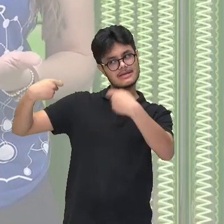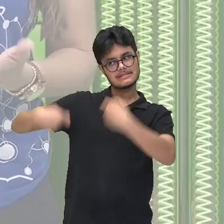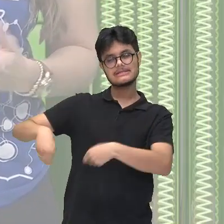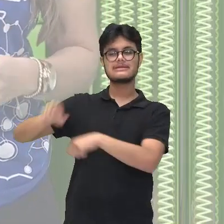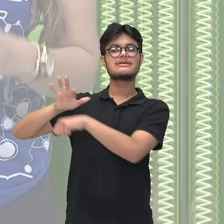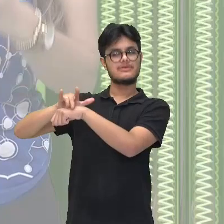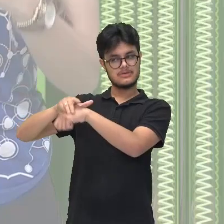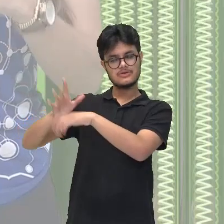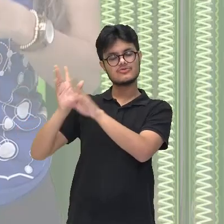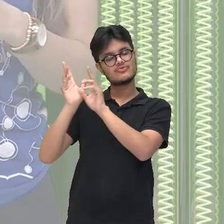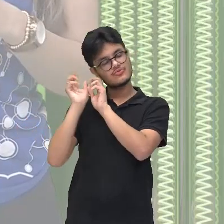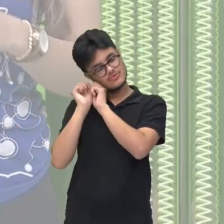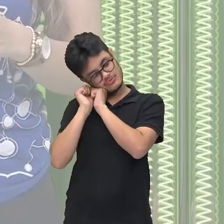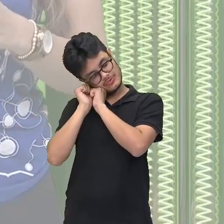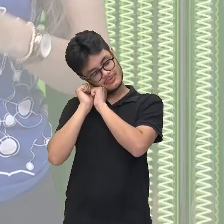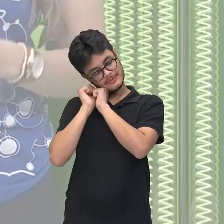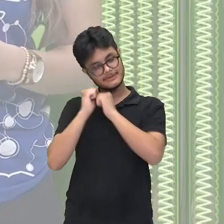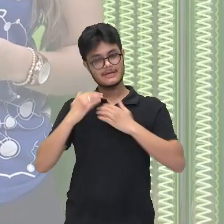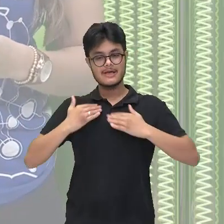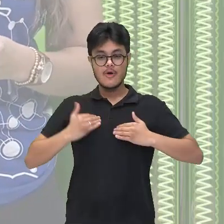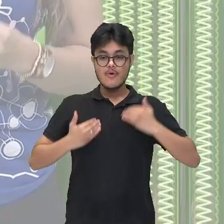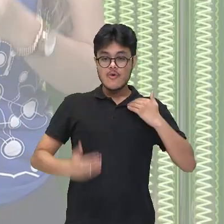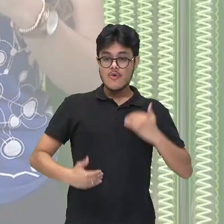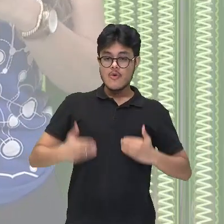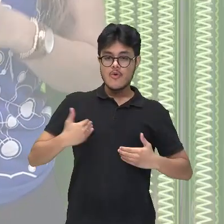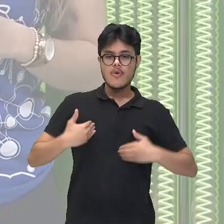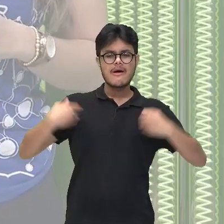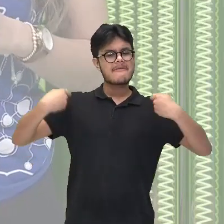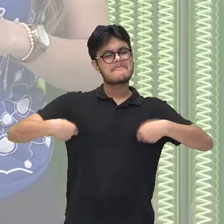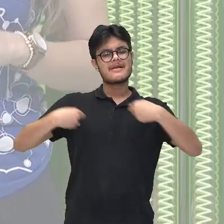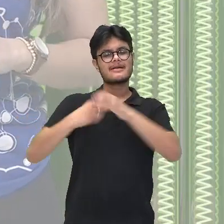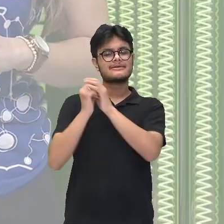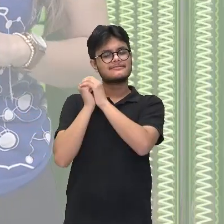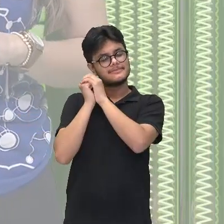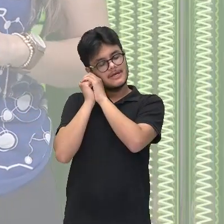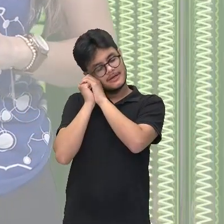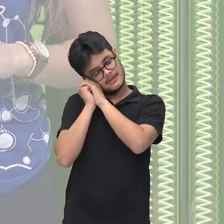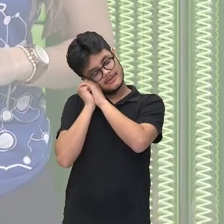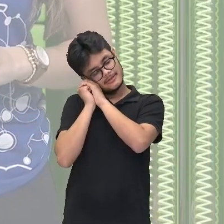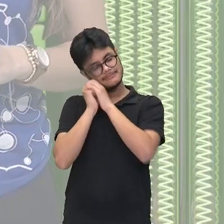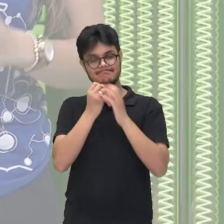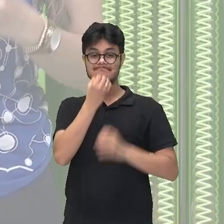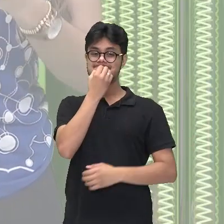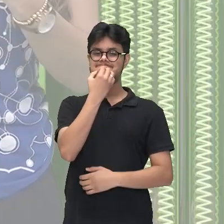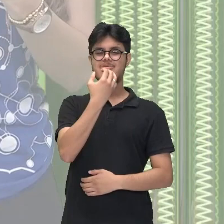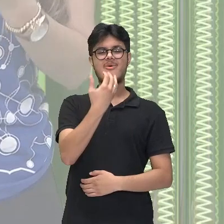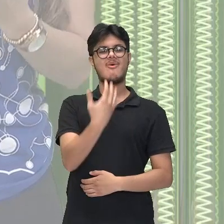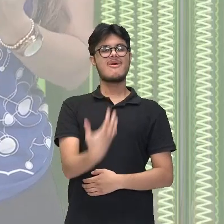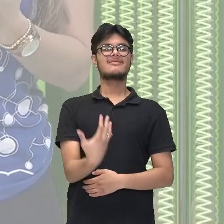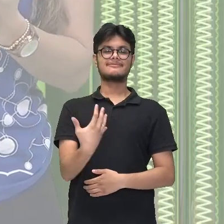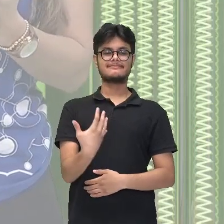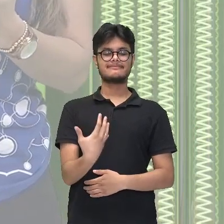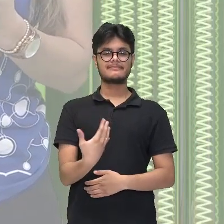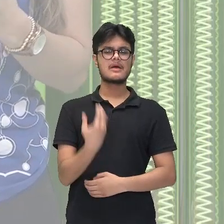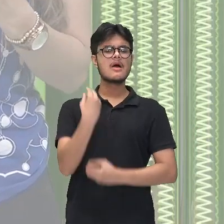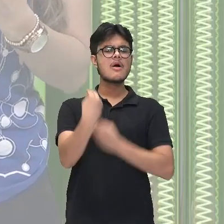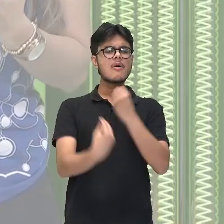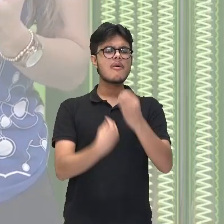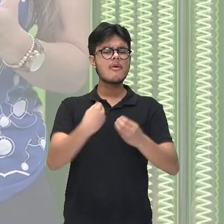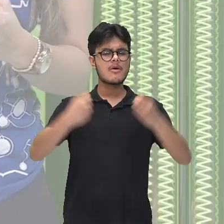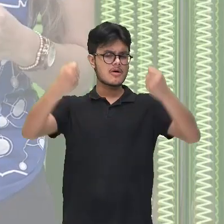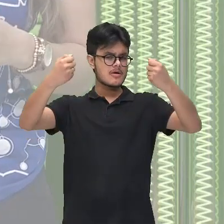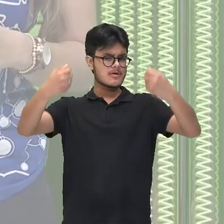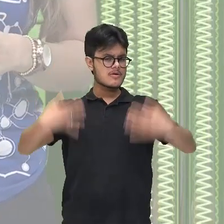descansar, certo? Então, o nosso corpo, ele precisa ter um descanso adequado. E o que a gente pode falar